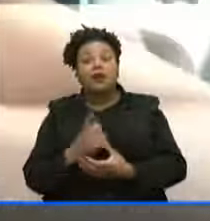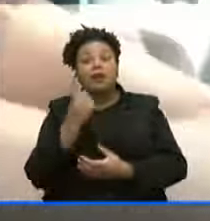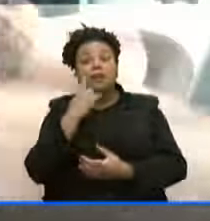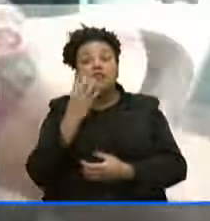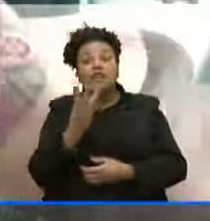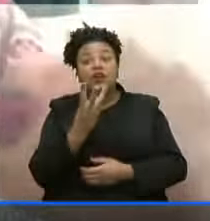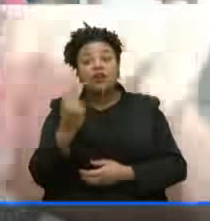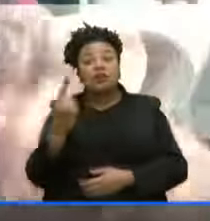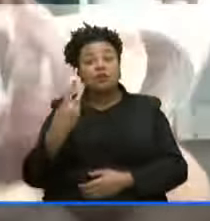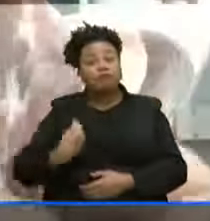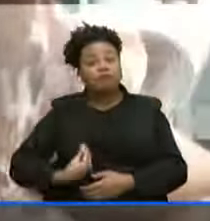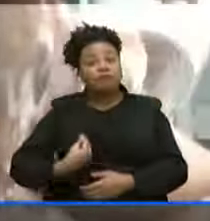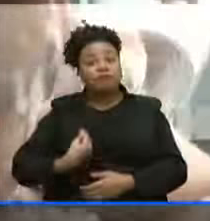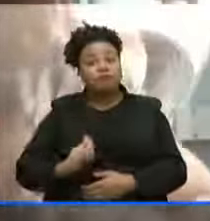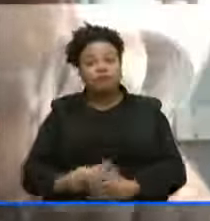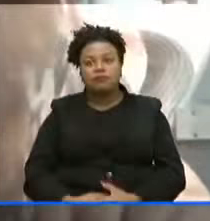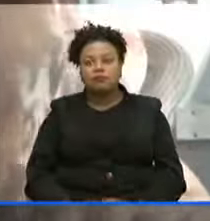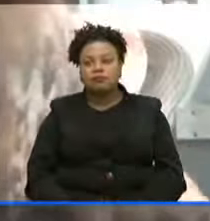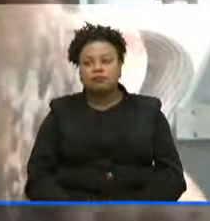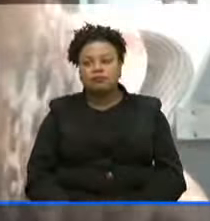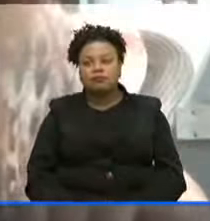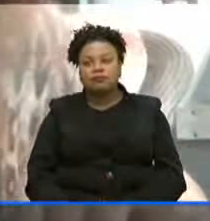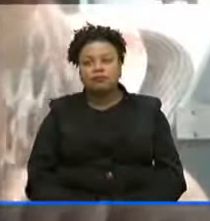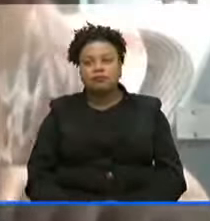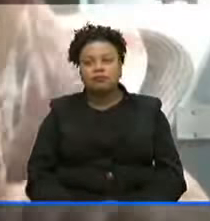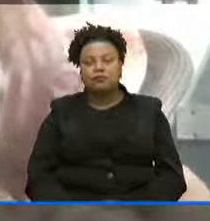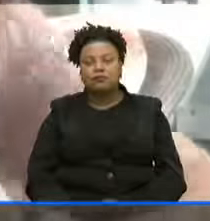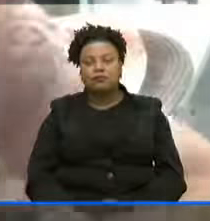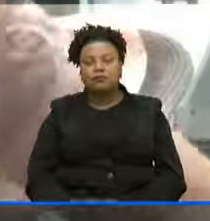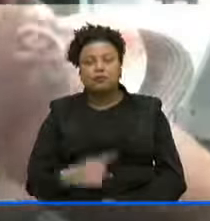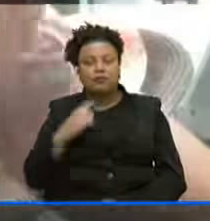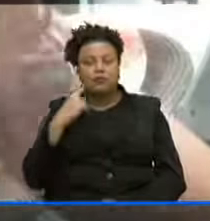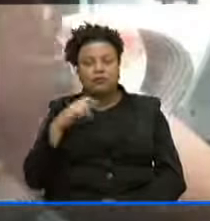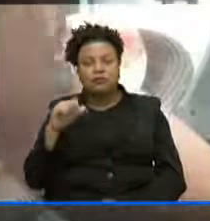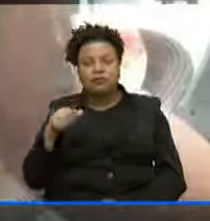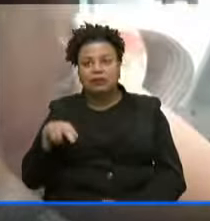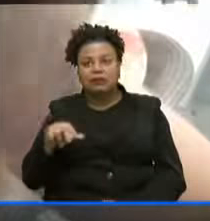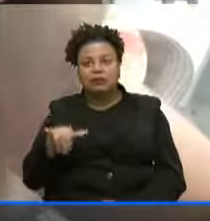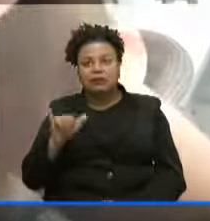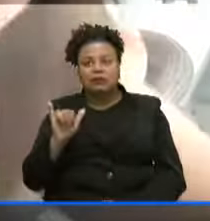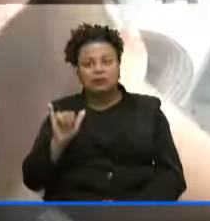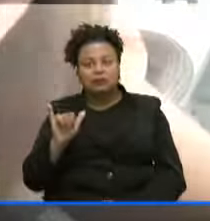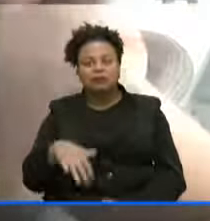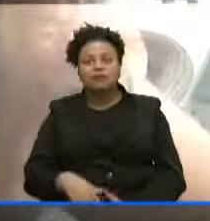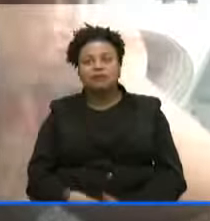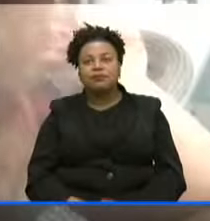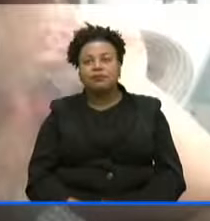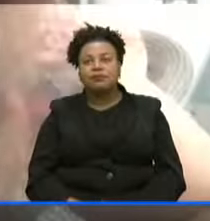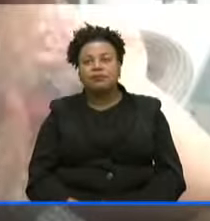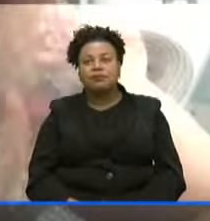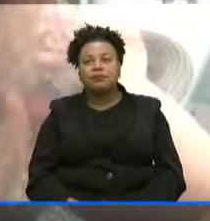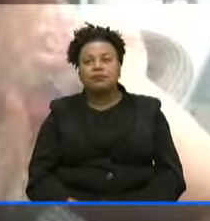Verificação de quórum. Deputada Anne Ortiz.